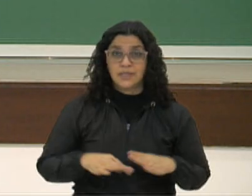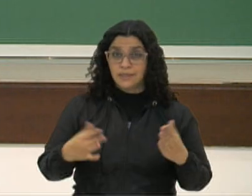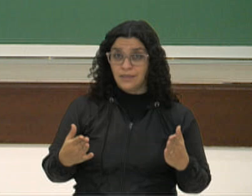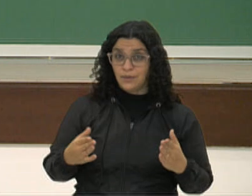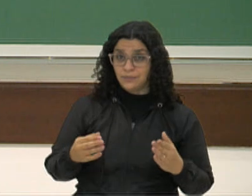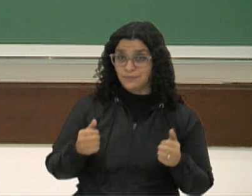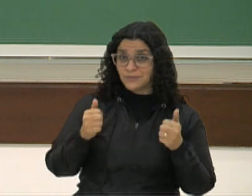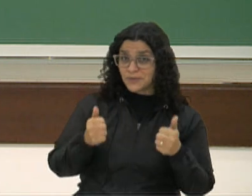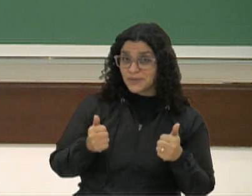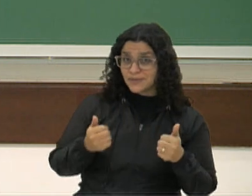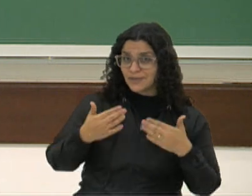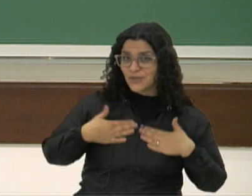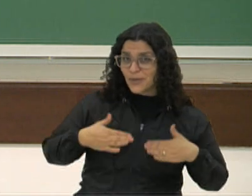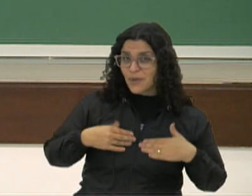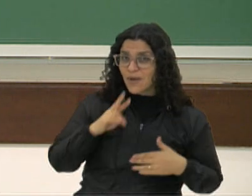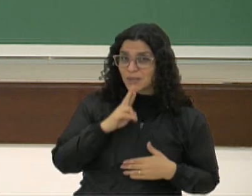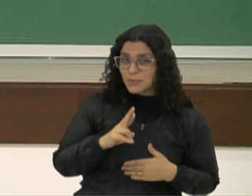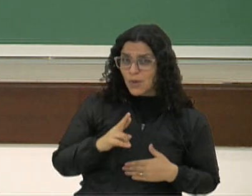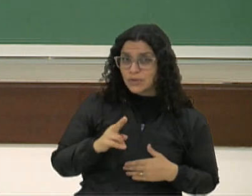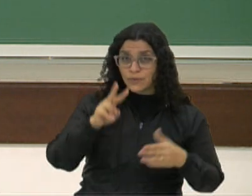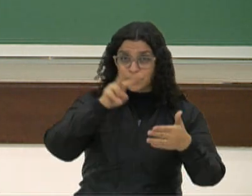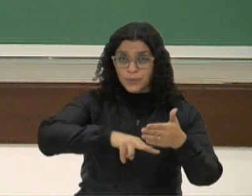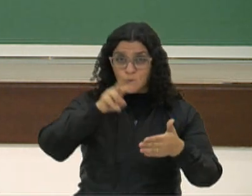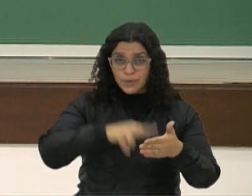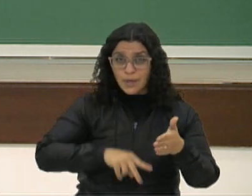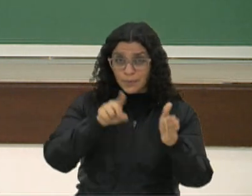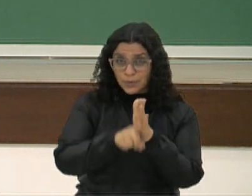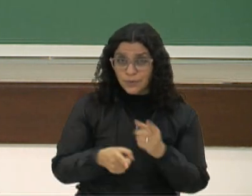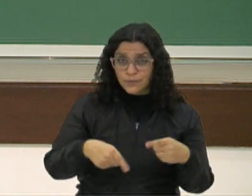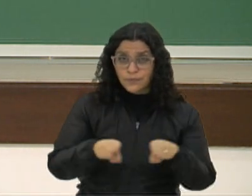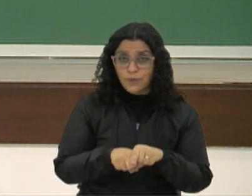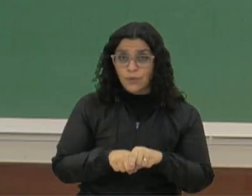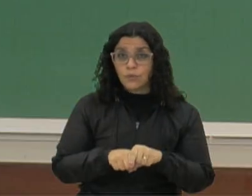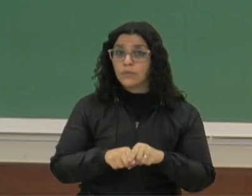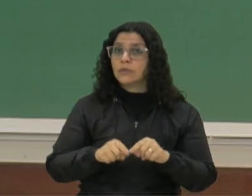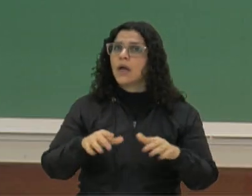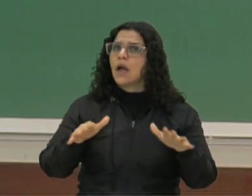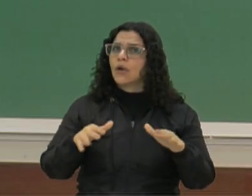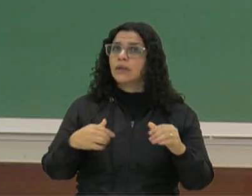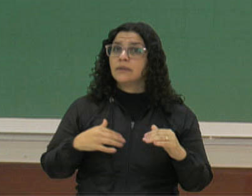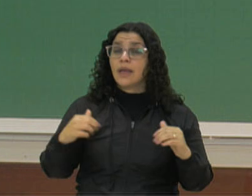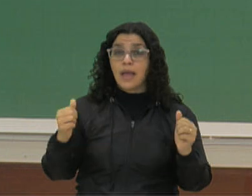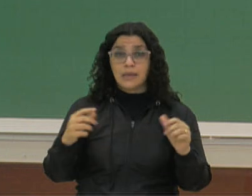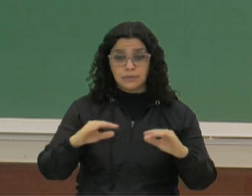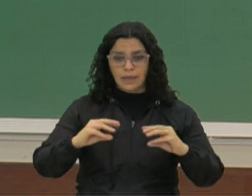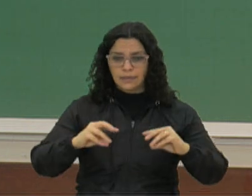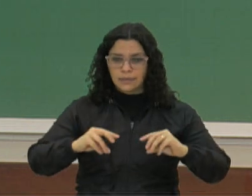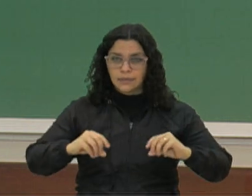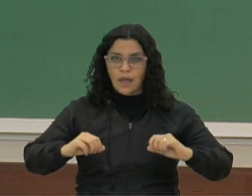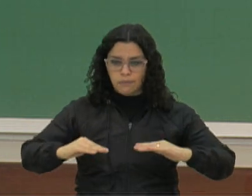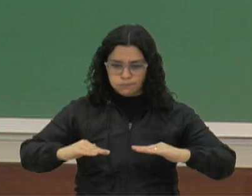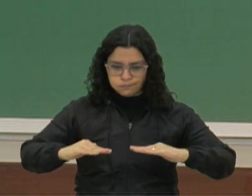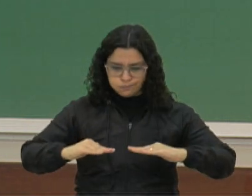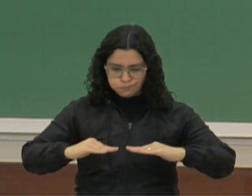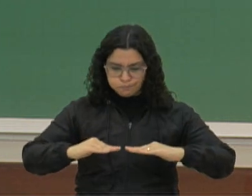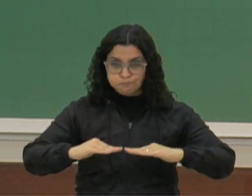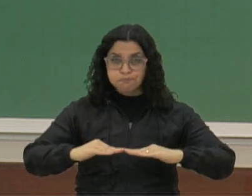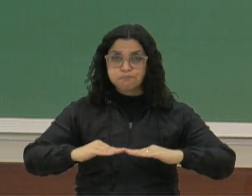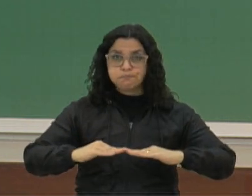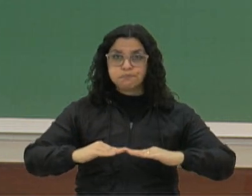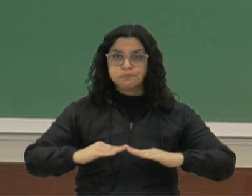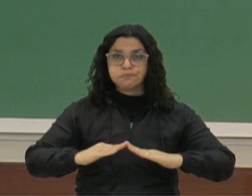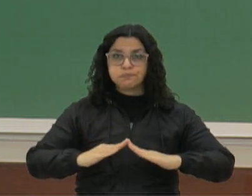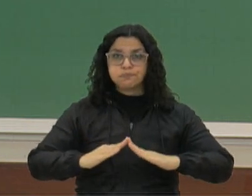E aí, pessoal, beleza? Tranquila a resposta? Vamos reler o nosso questionário aqui? O movimento onde ocorre o encontro das placas tectônicas é chamado